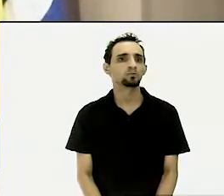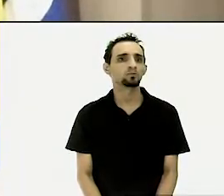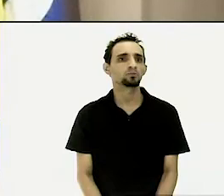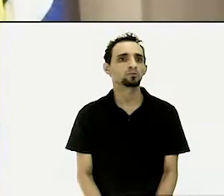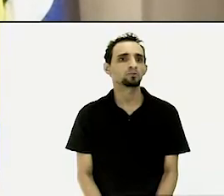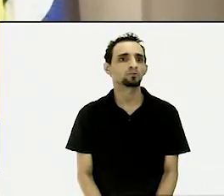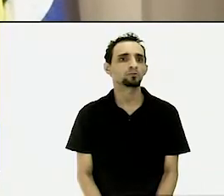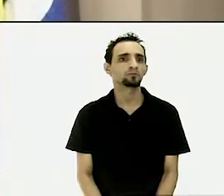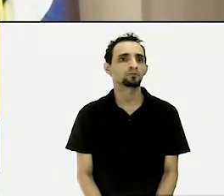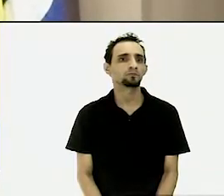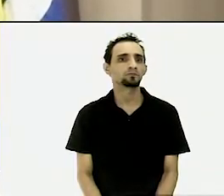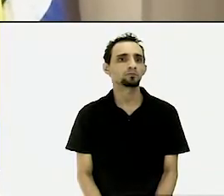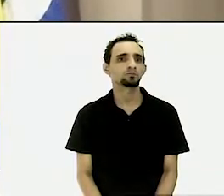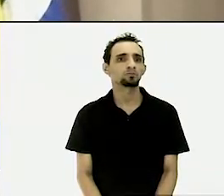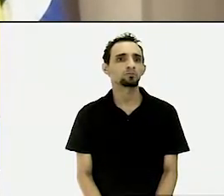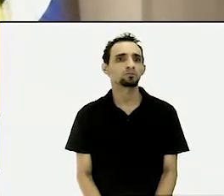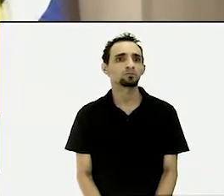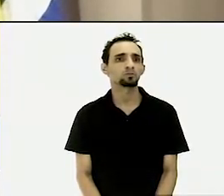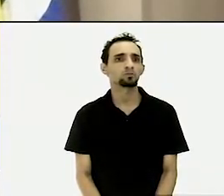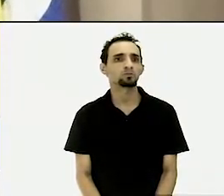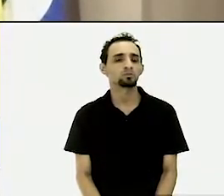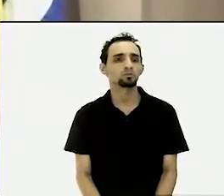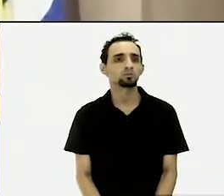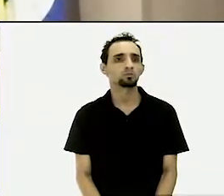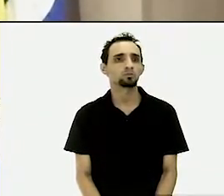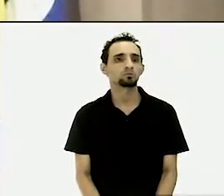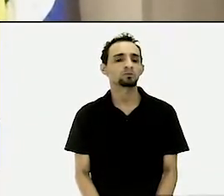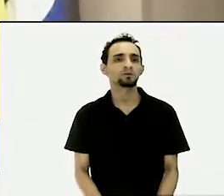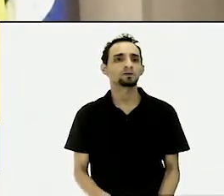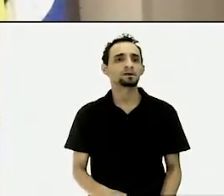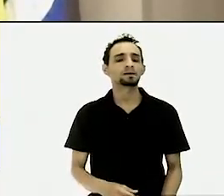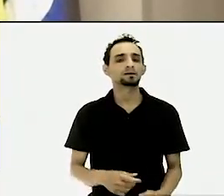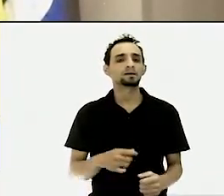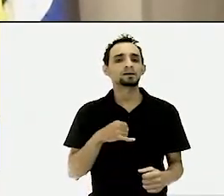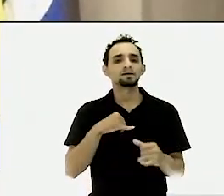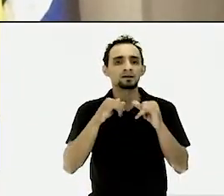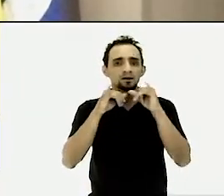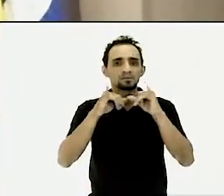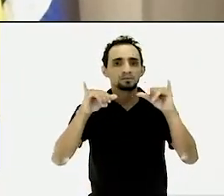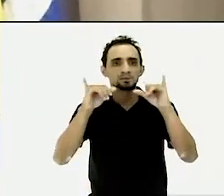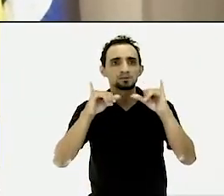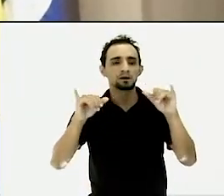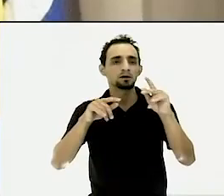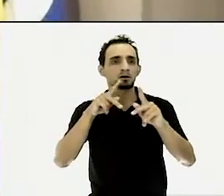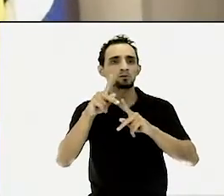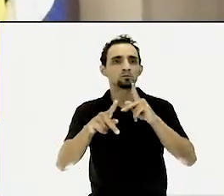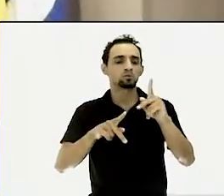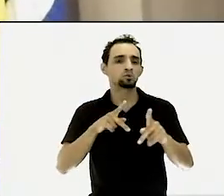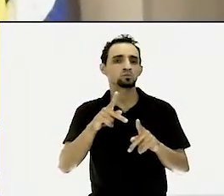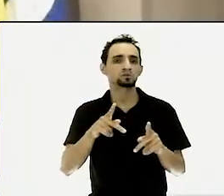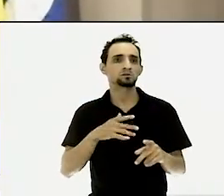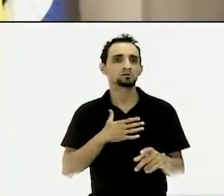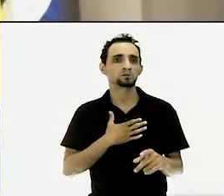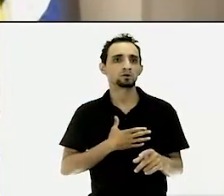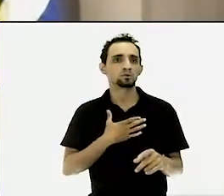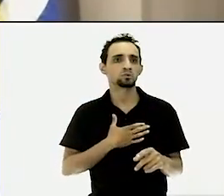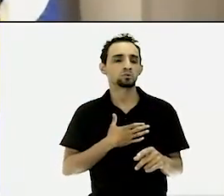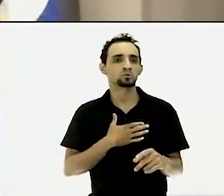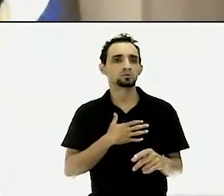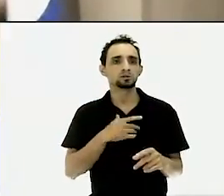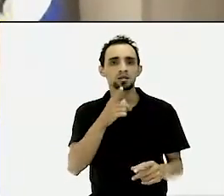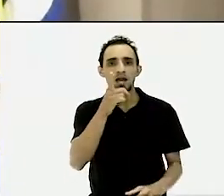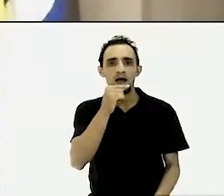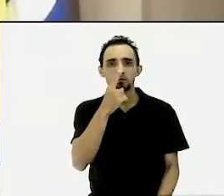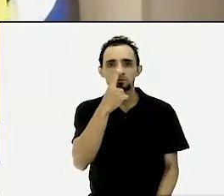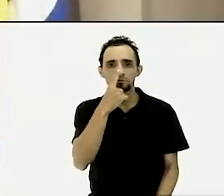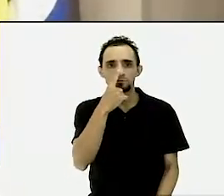a tarifa de esgoto, nós estamos lutando sim, para que seja retirado sim. Nós queremos que retire de uma vez por todas, enquanto